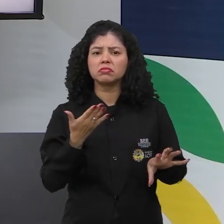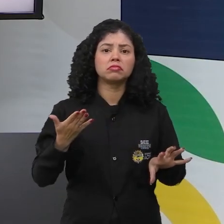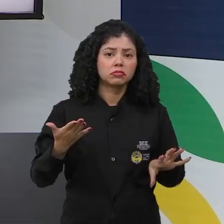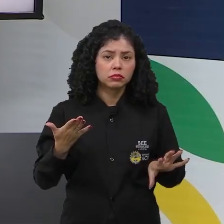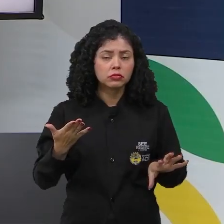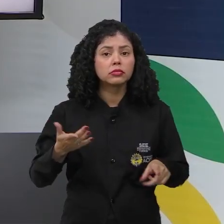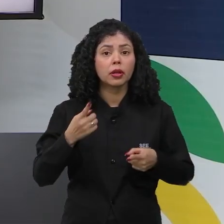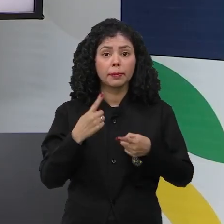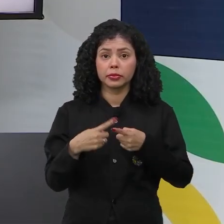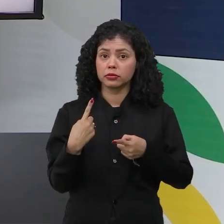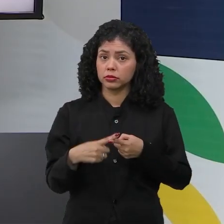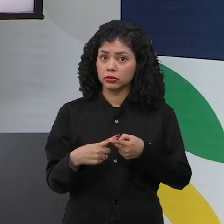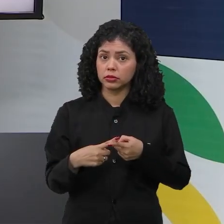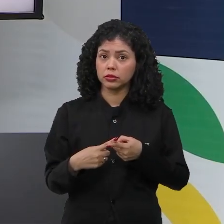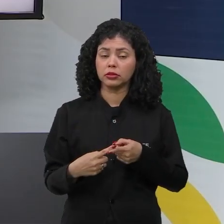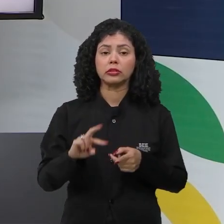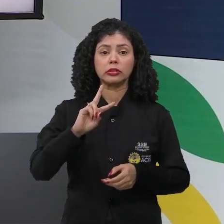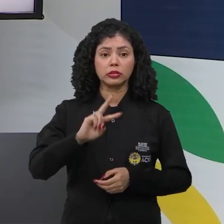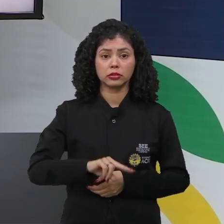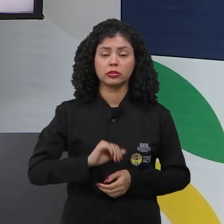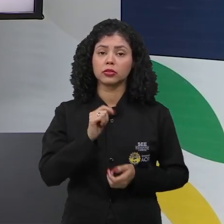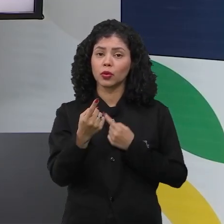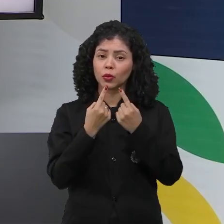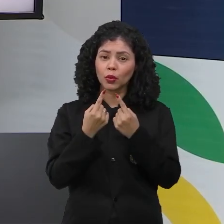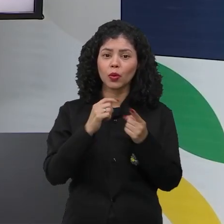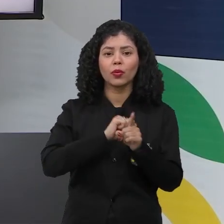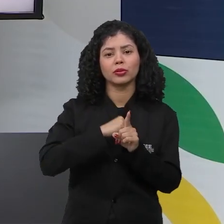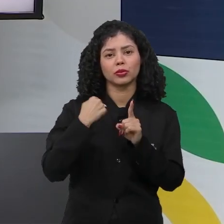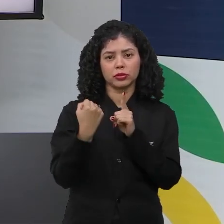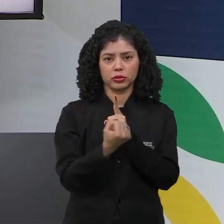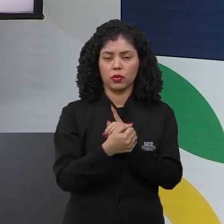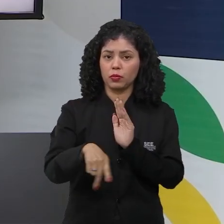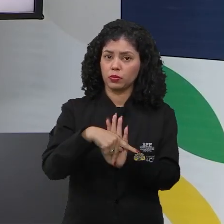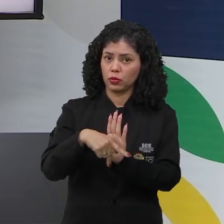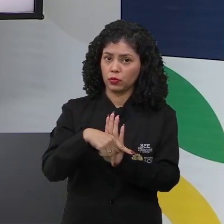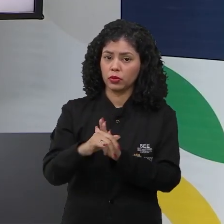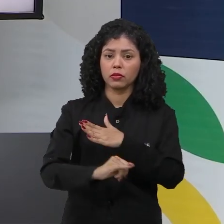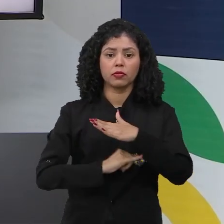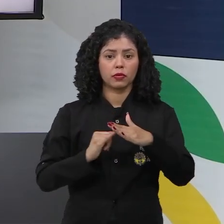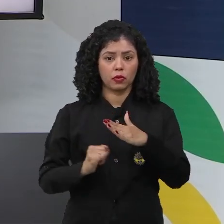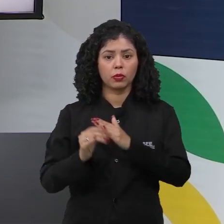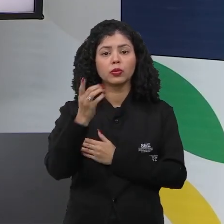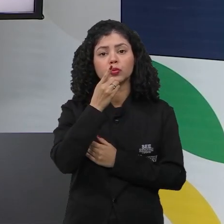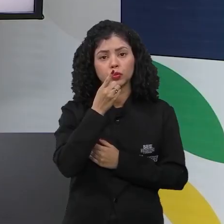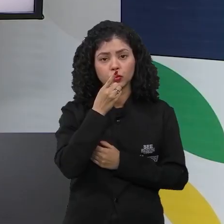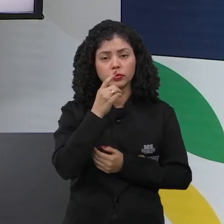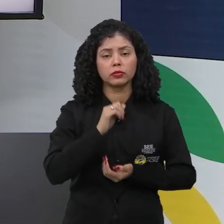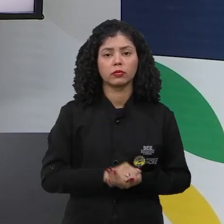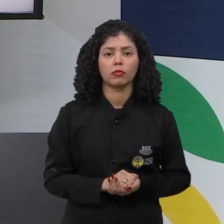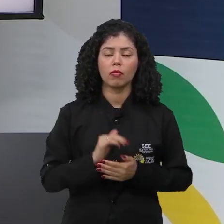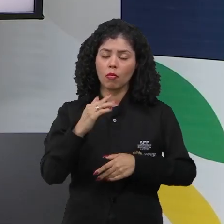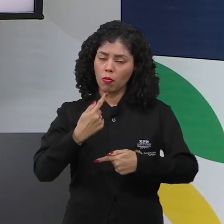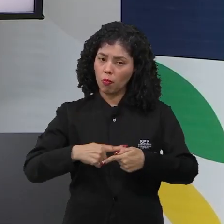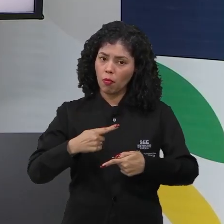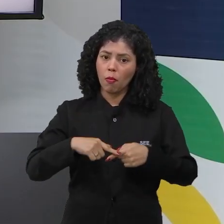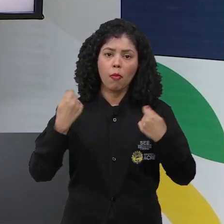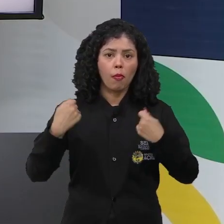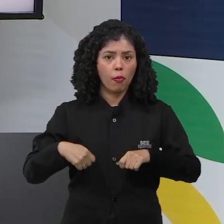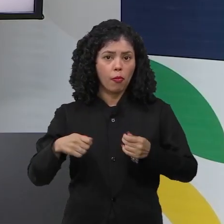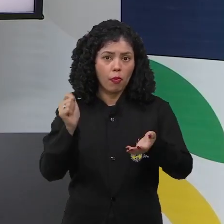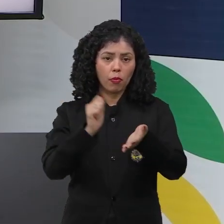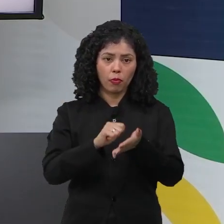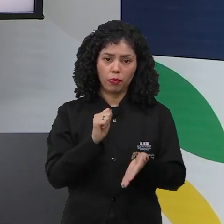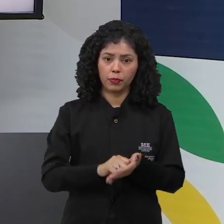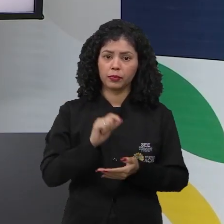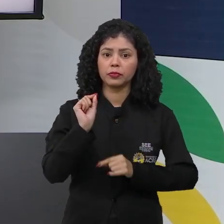quê? Isso são convenções sociais, comunicativas do dia a dia. A gramática prescritiva,